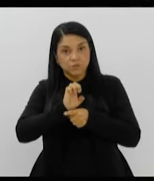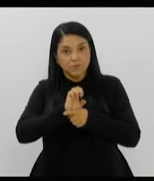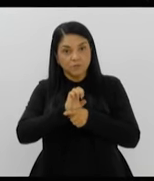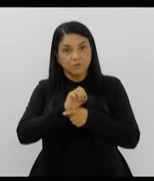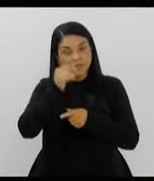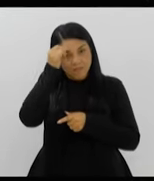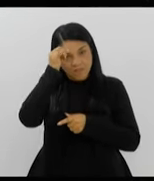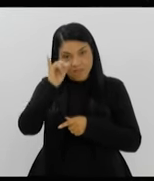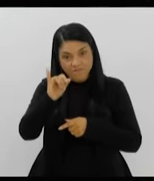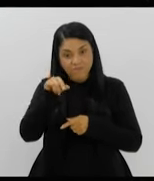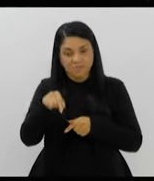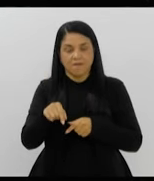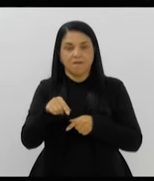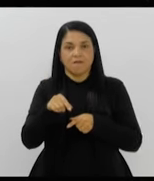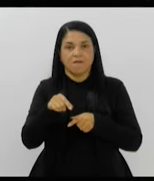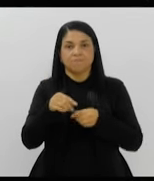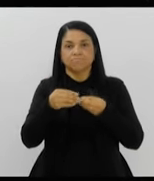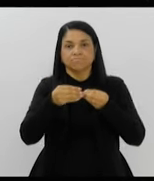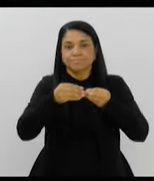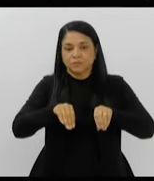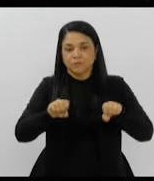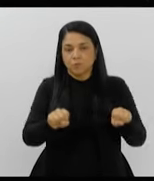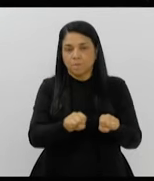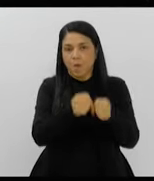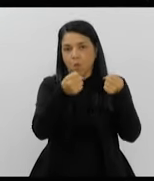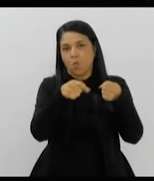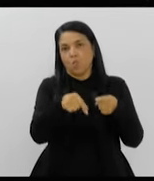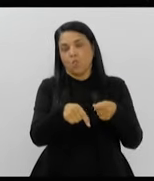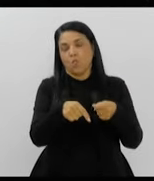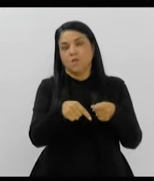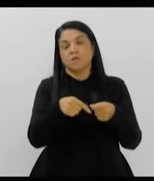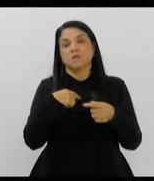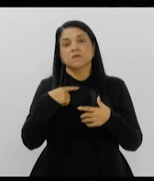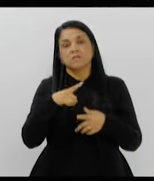para que a gente possa ter políticas públicas pertinentes